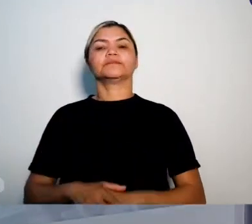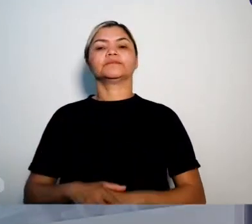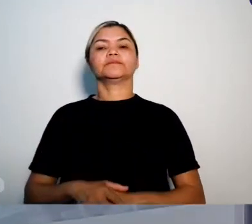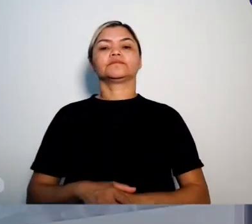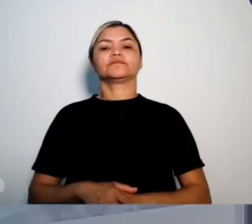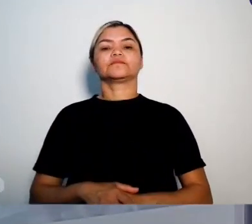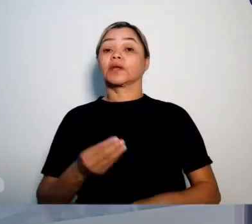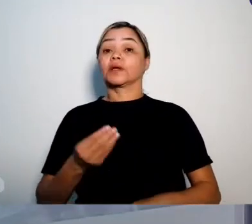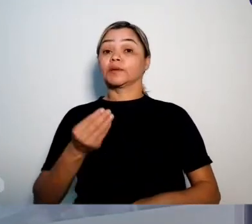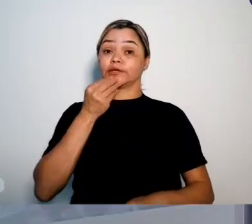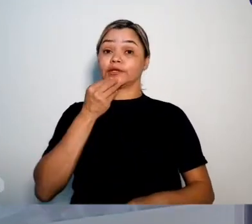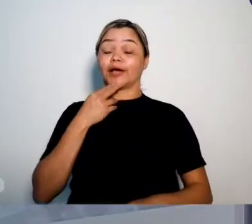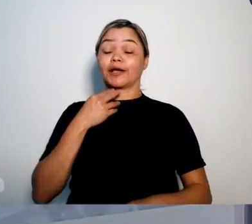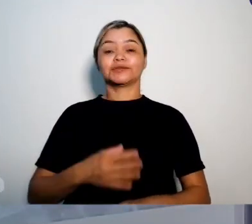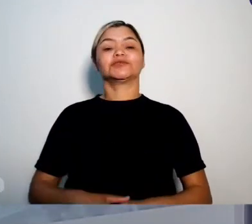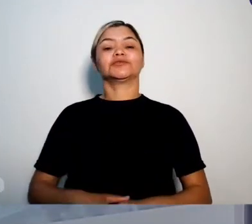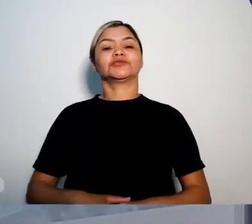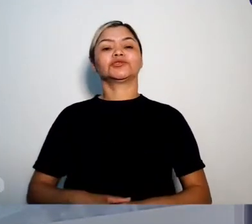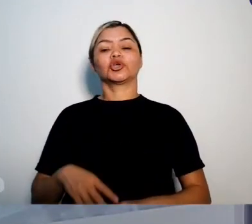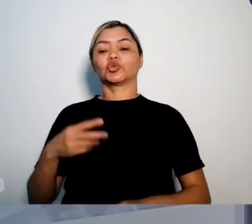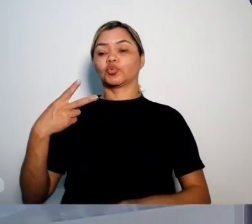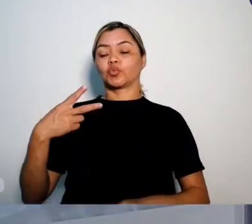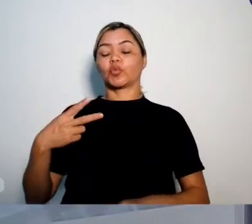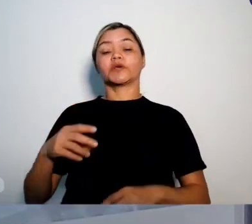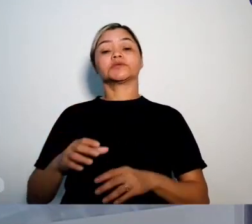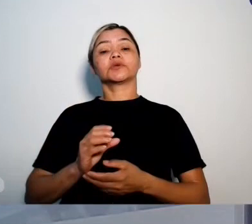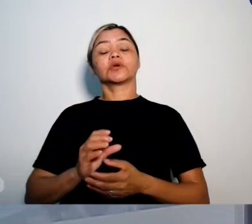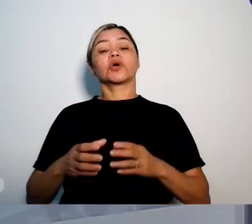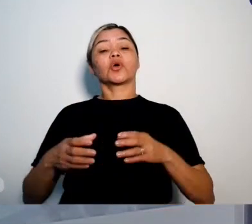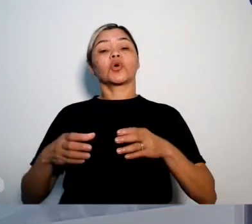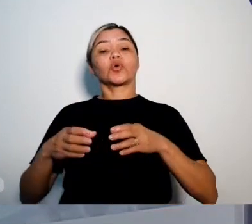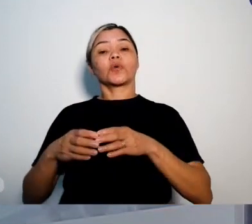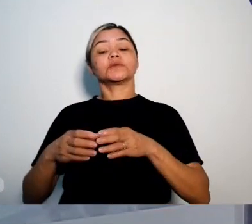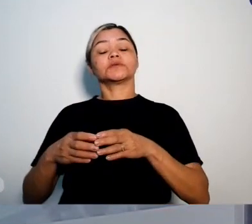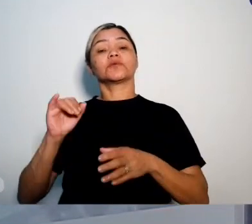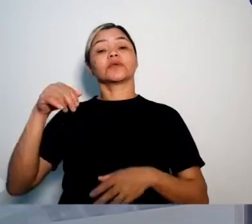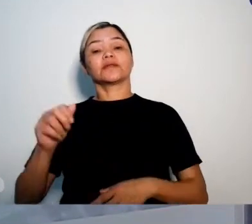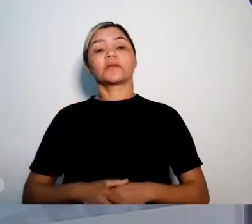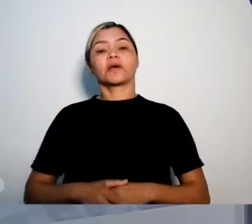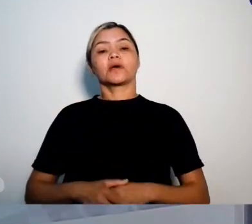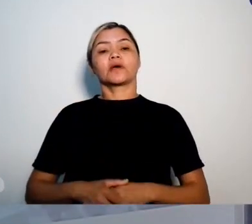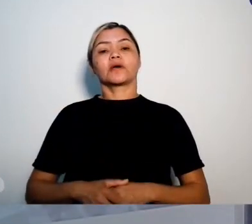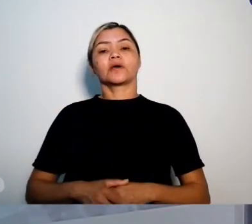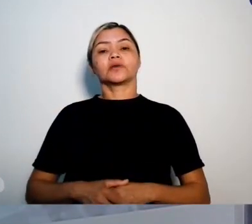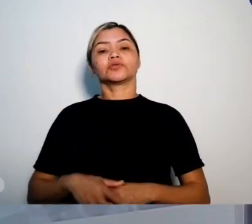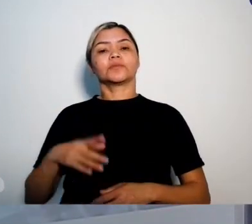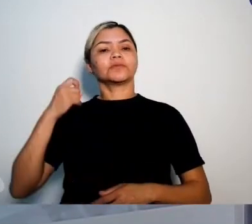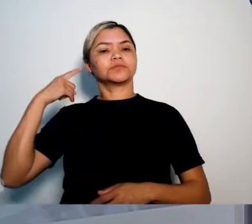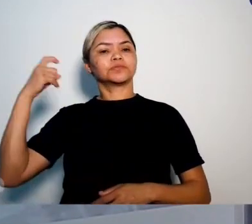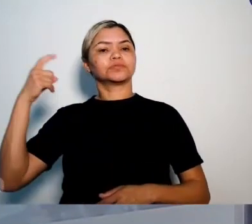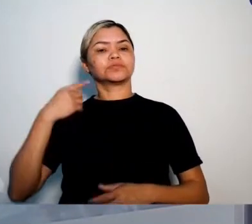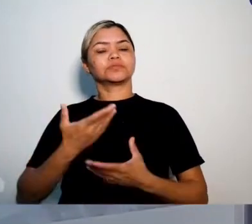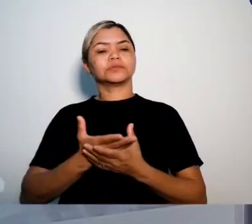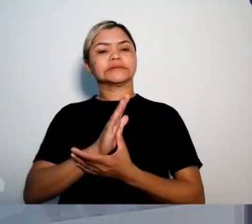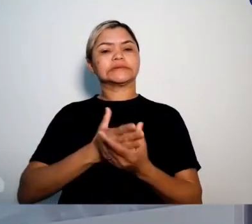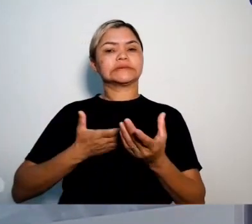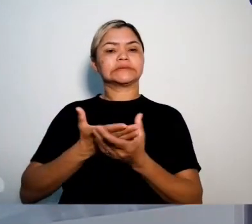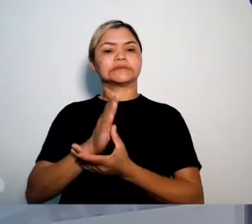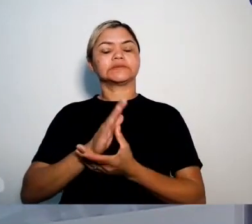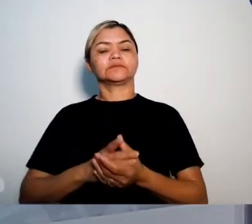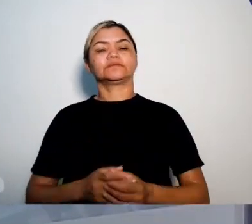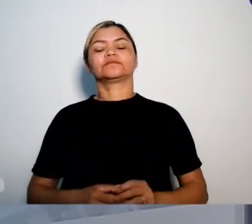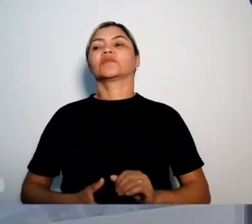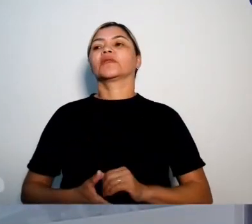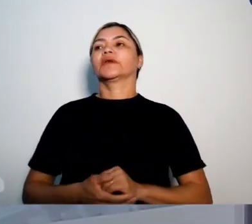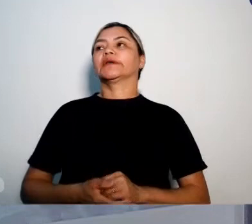presidir 2 comissões internas desta casa. Uma sobre perturbação de sossego. Tão falada a comissão